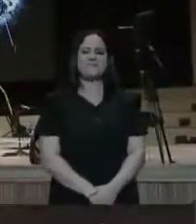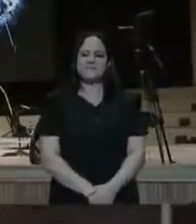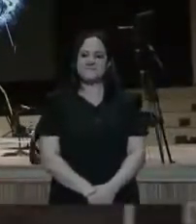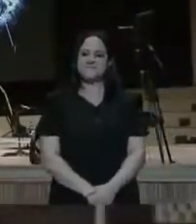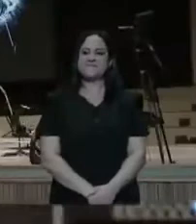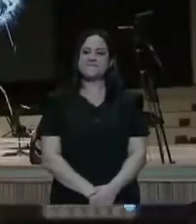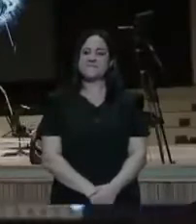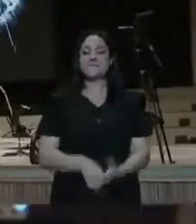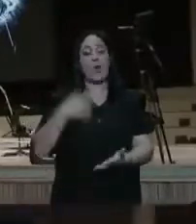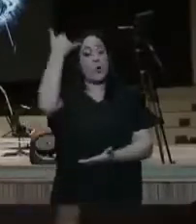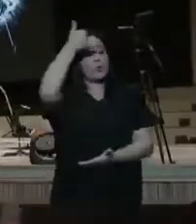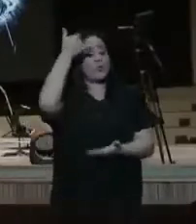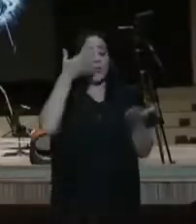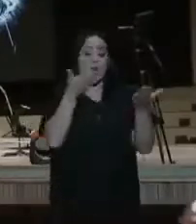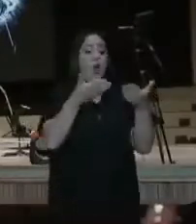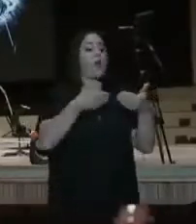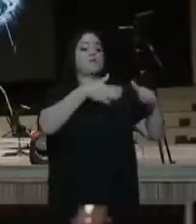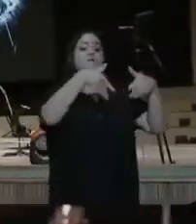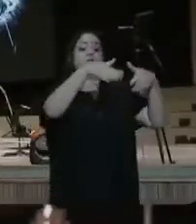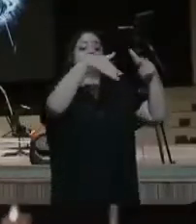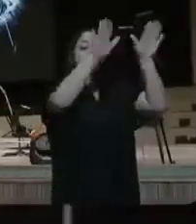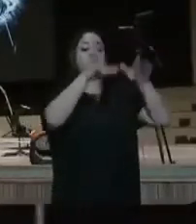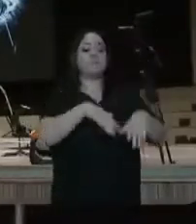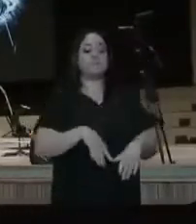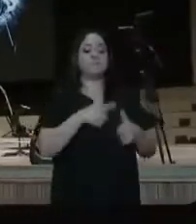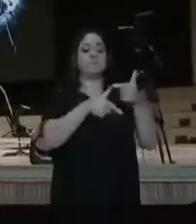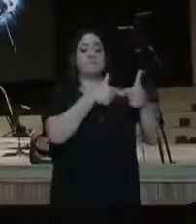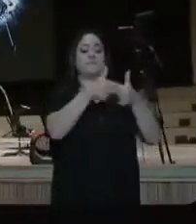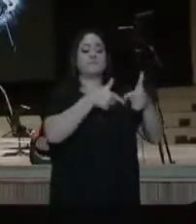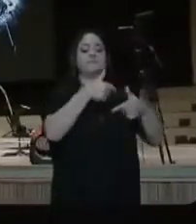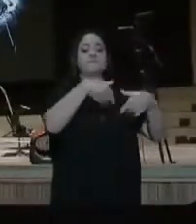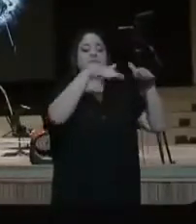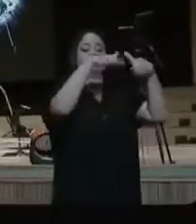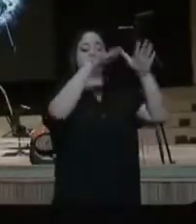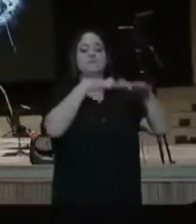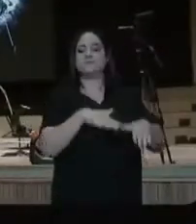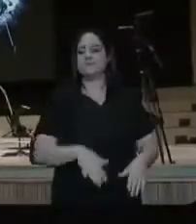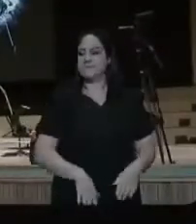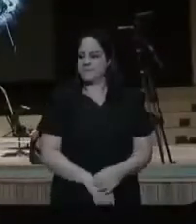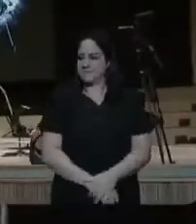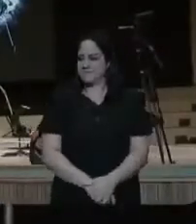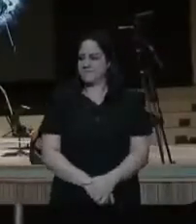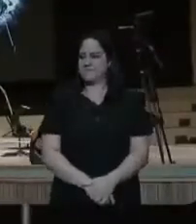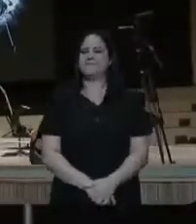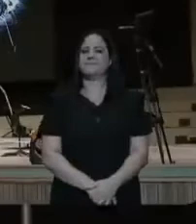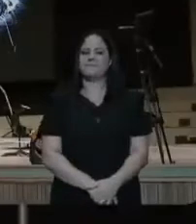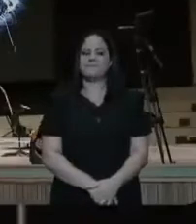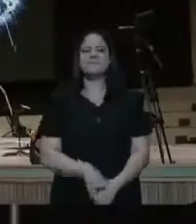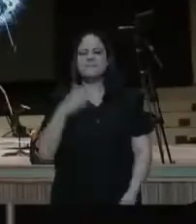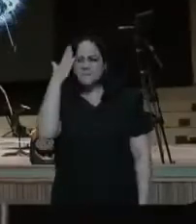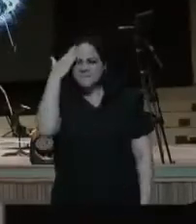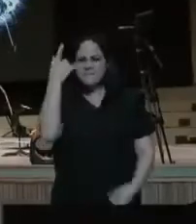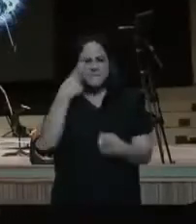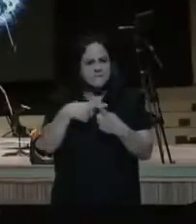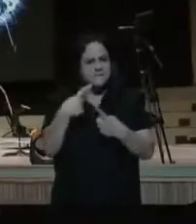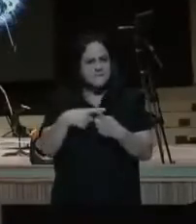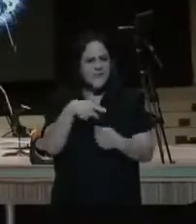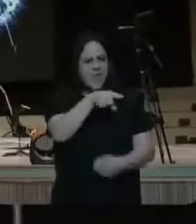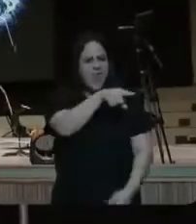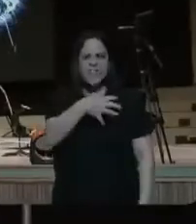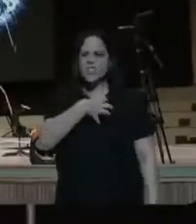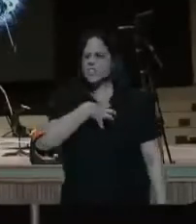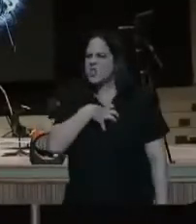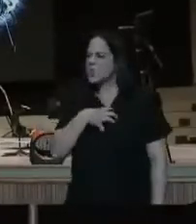longe do irmão agora admira se vira corre atrás sabe quem é que te indigna